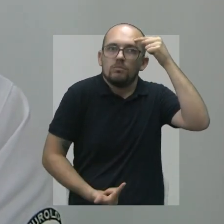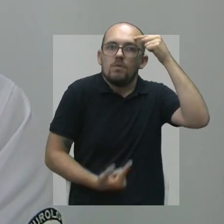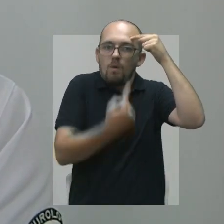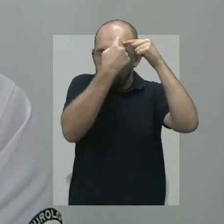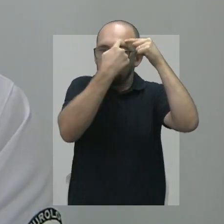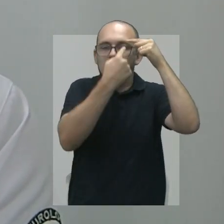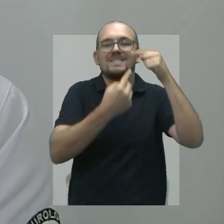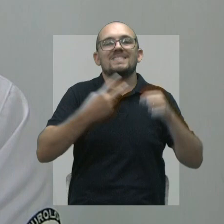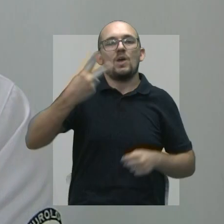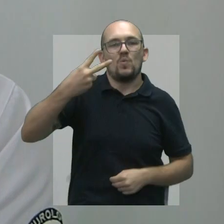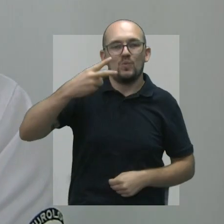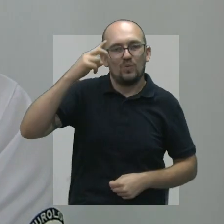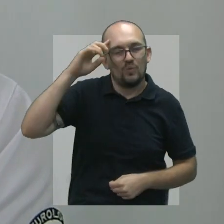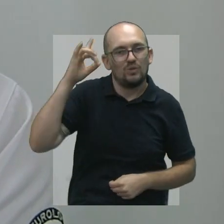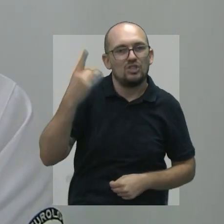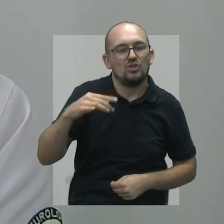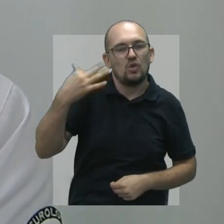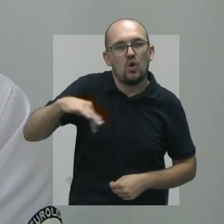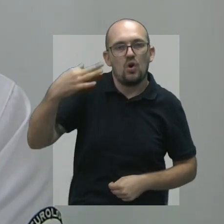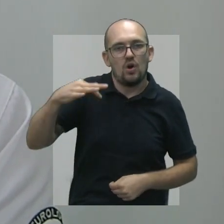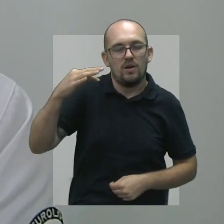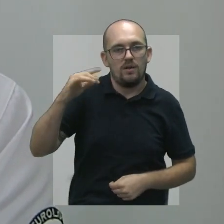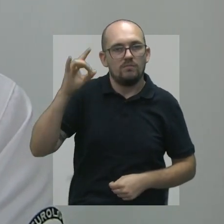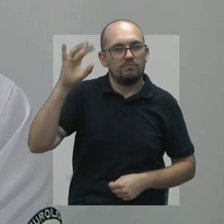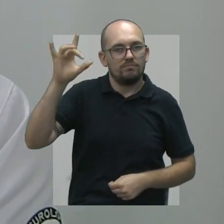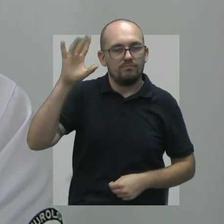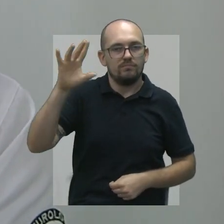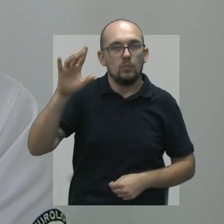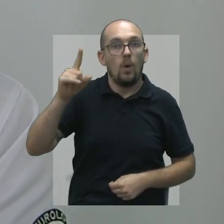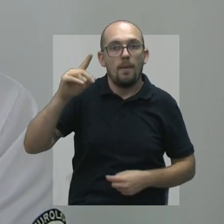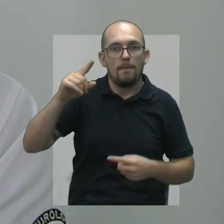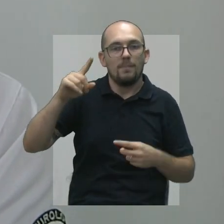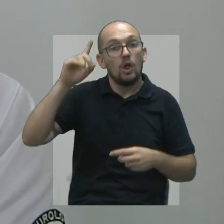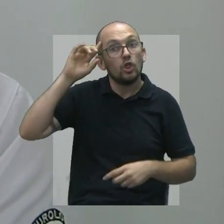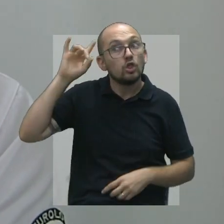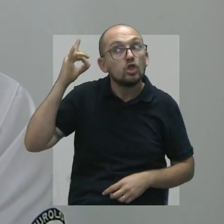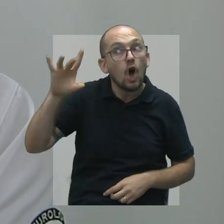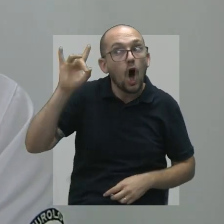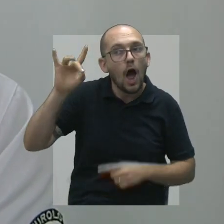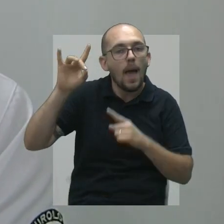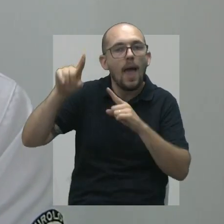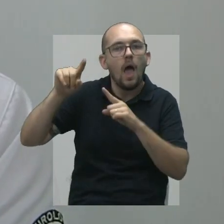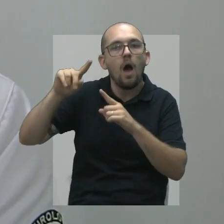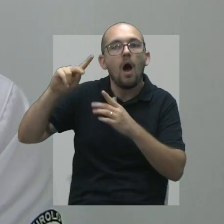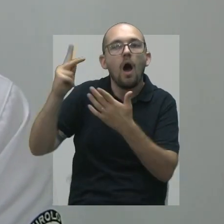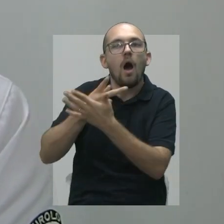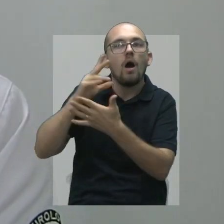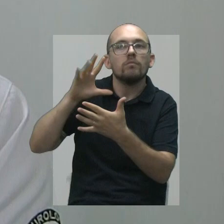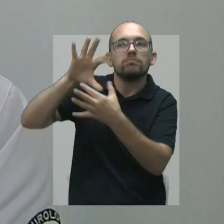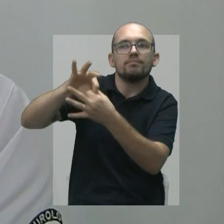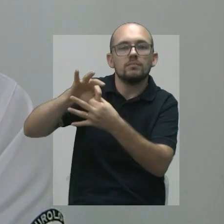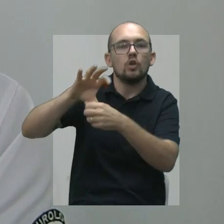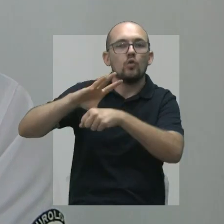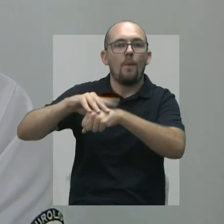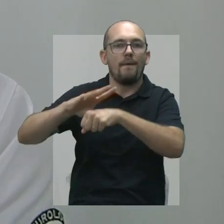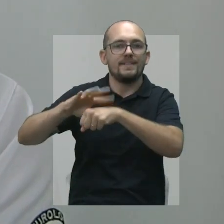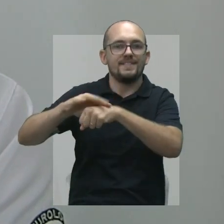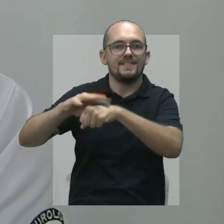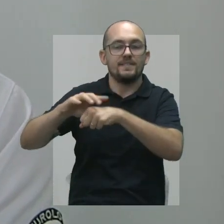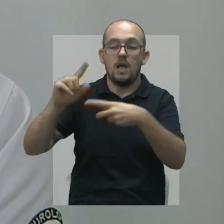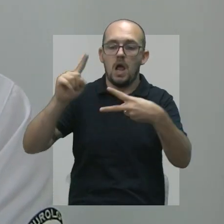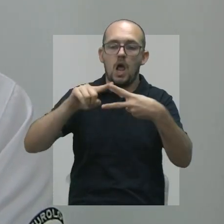cabeça, ou seja, a dor de cabeça não passa a ser a doença principal, mas sim um sintoma de alguma doença.